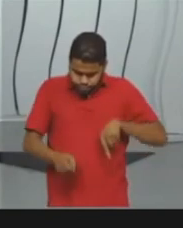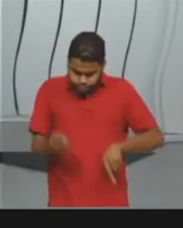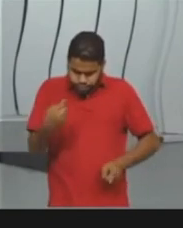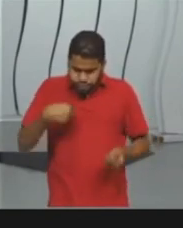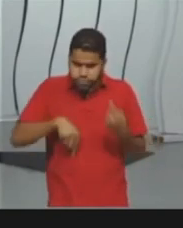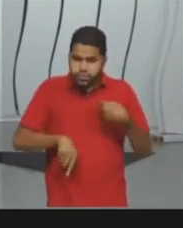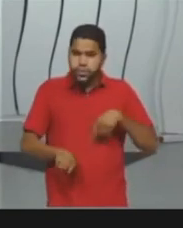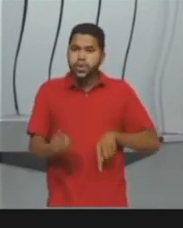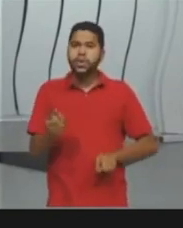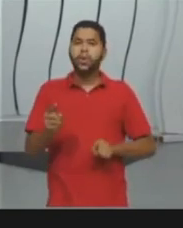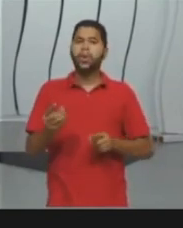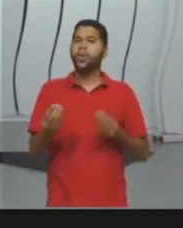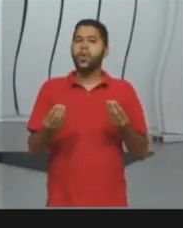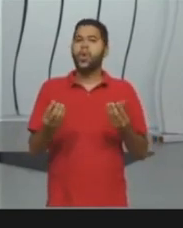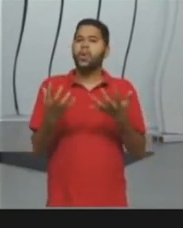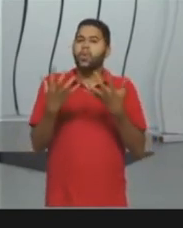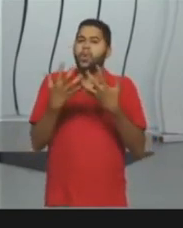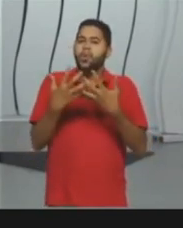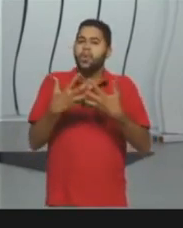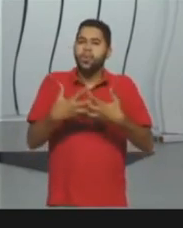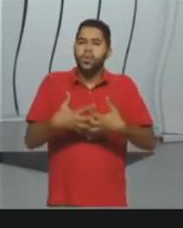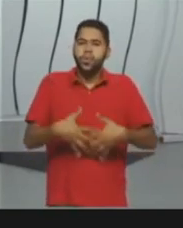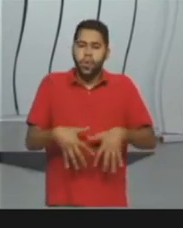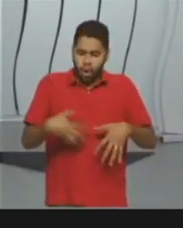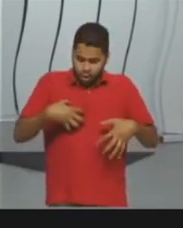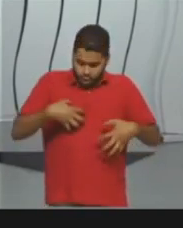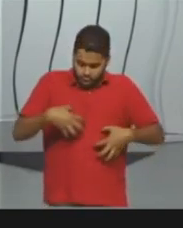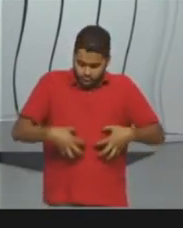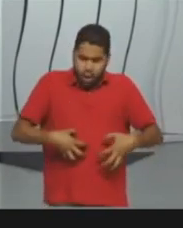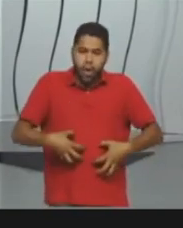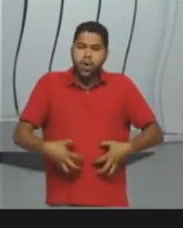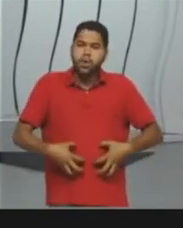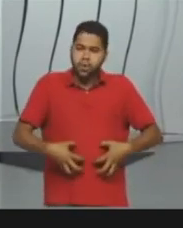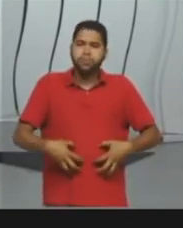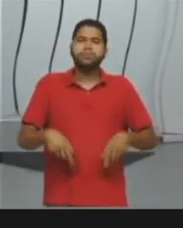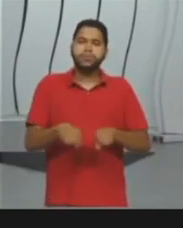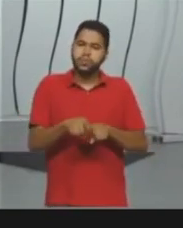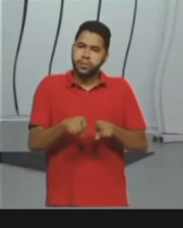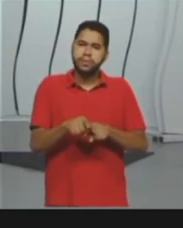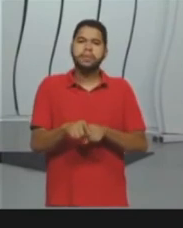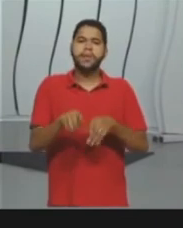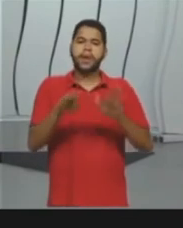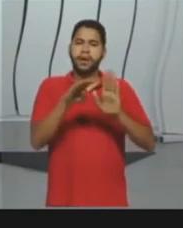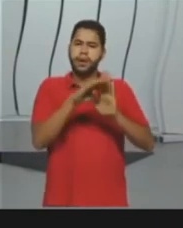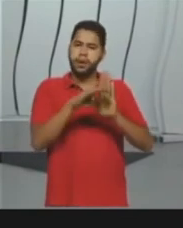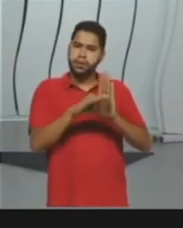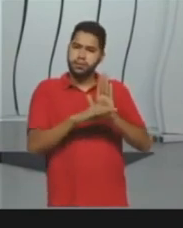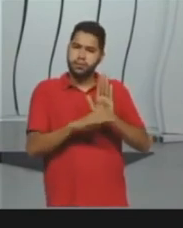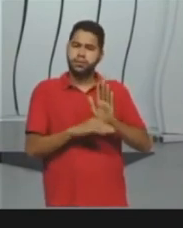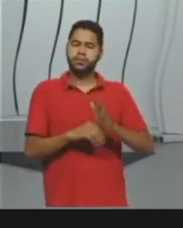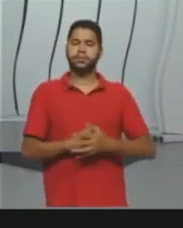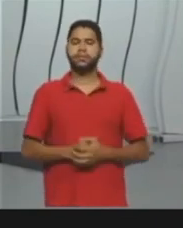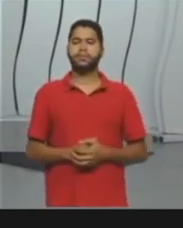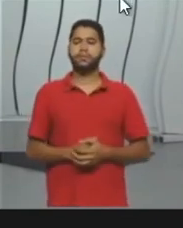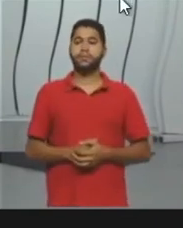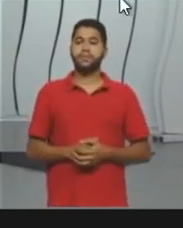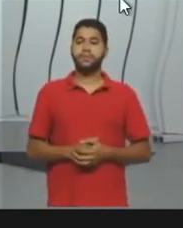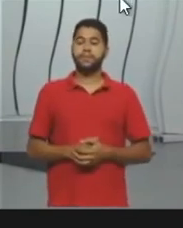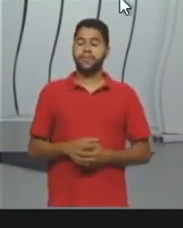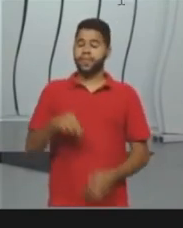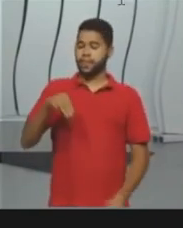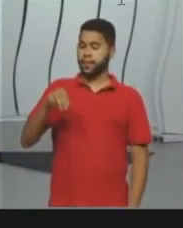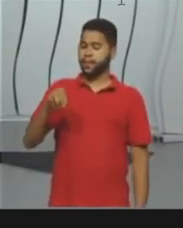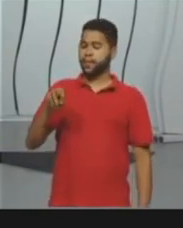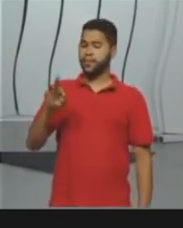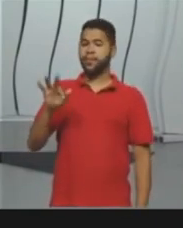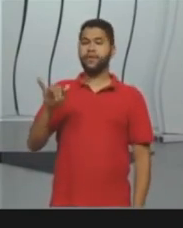Como acontecem algumas reações, alguns órgãos seus, como funcionam. A fisiologia também vai ajudar a classificar seres vivos aí no reino